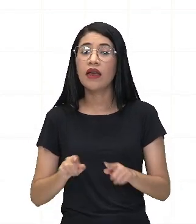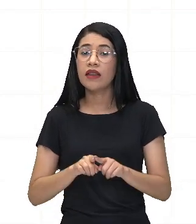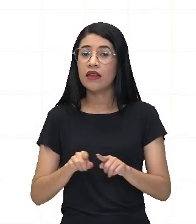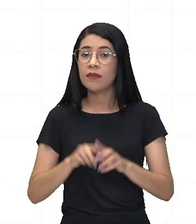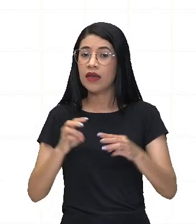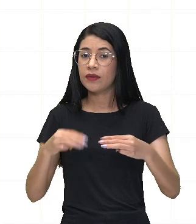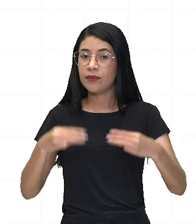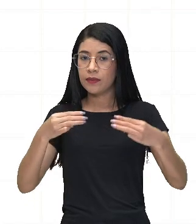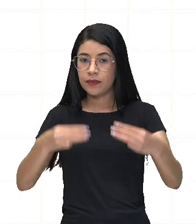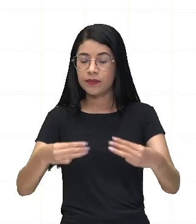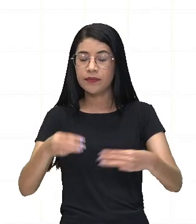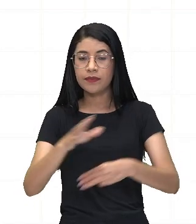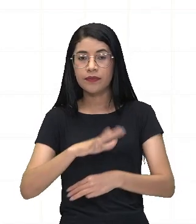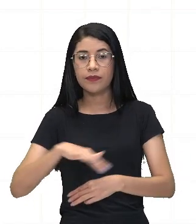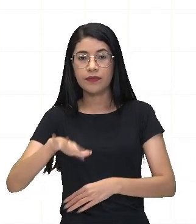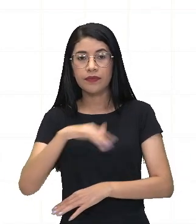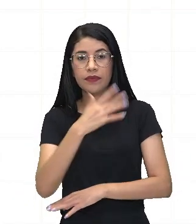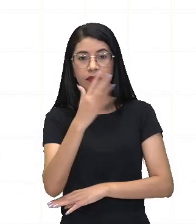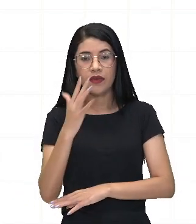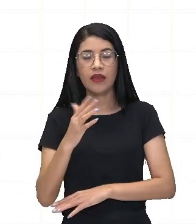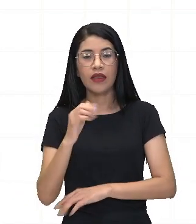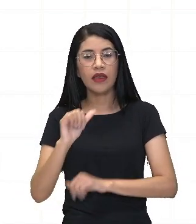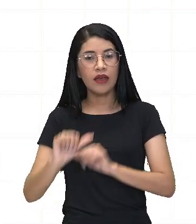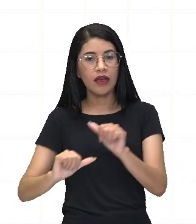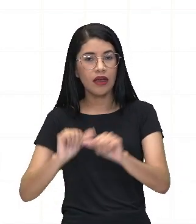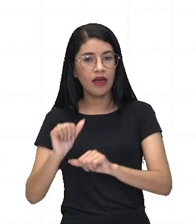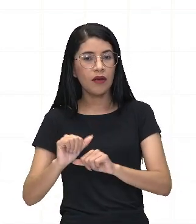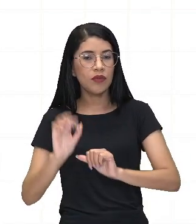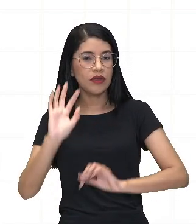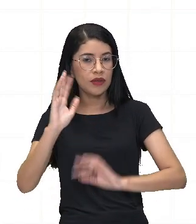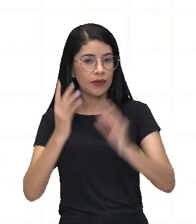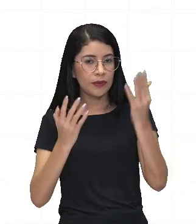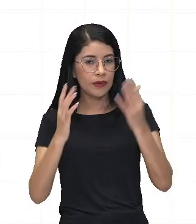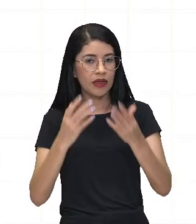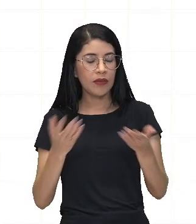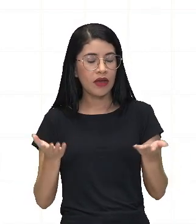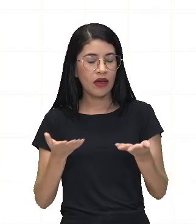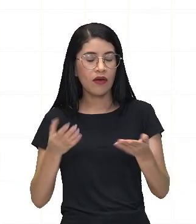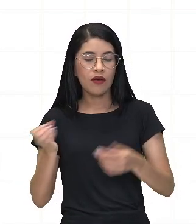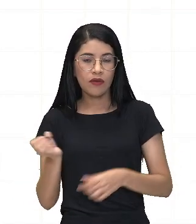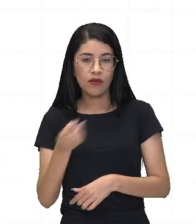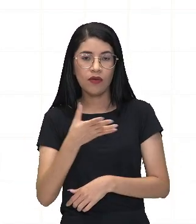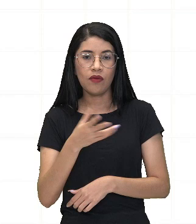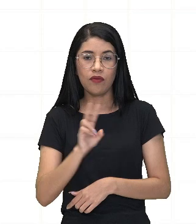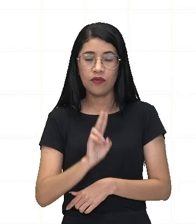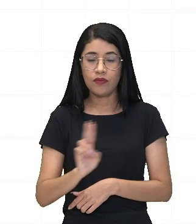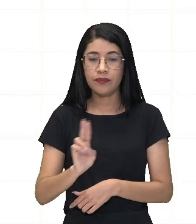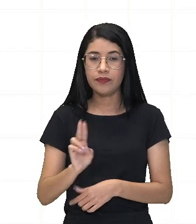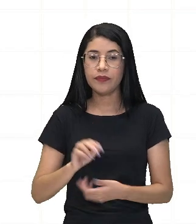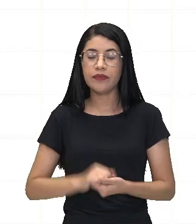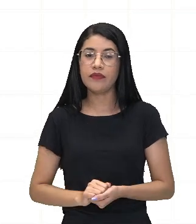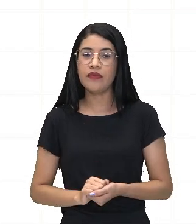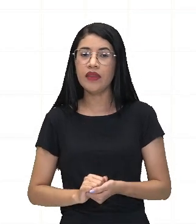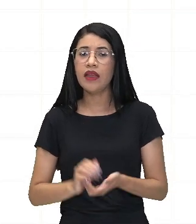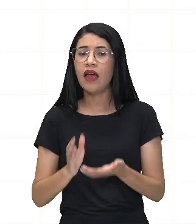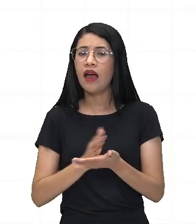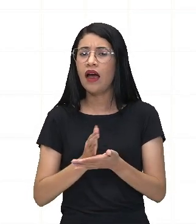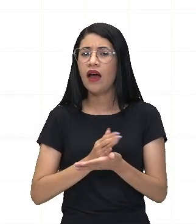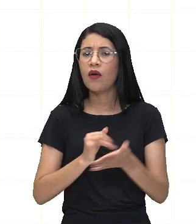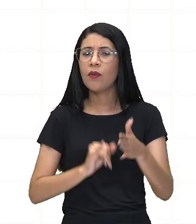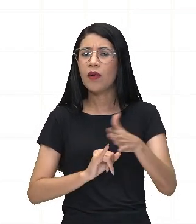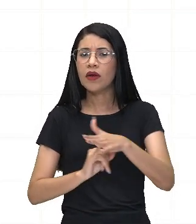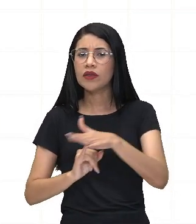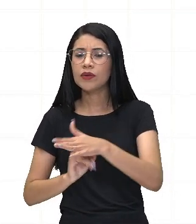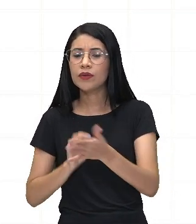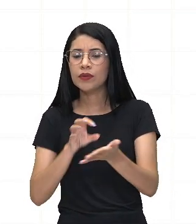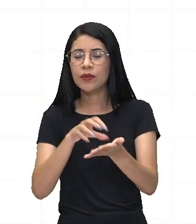Ambiente e Mudança do Clima, que é o nome atual desse ministério, nós temos algumas entidades que estão